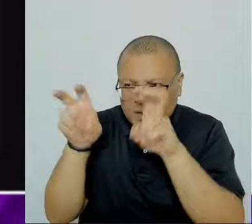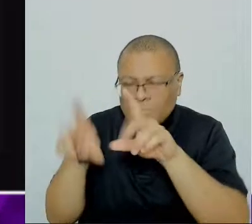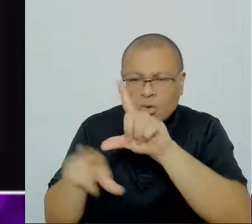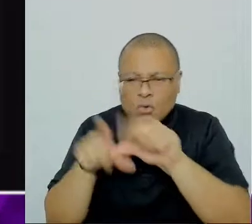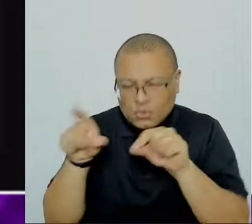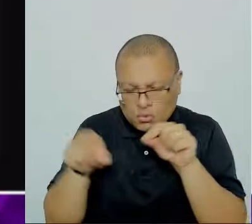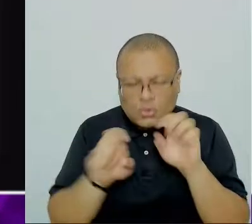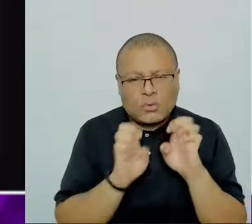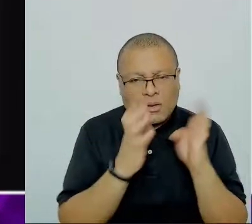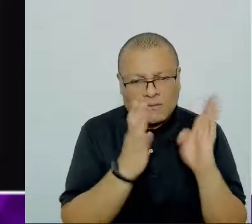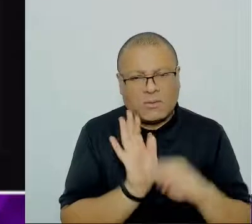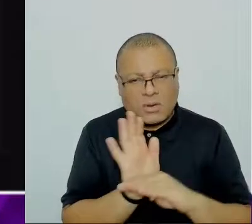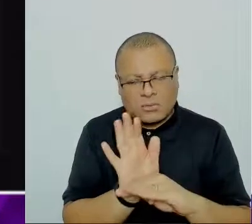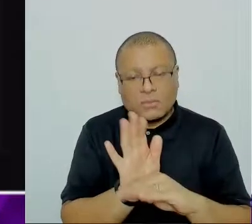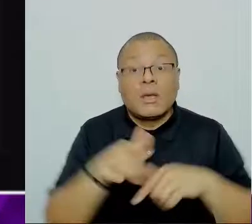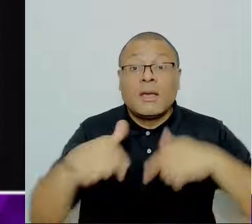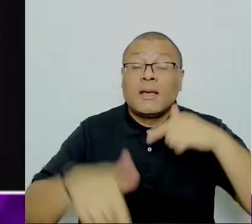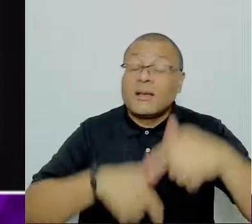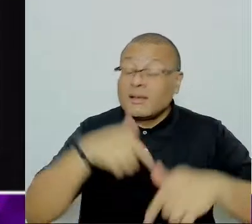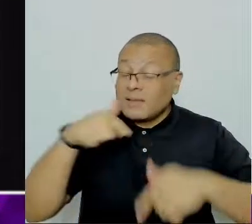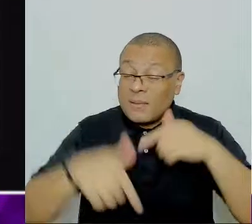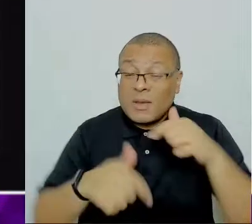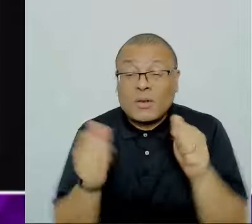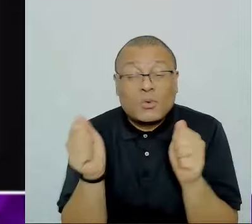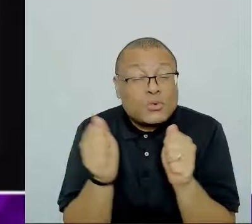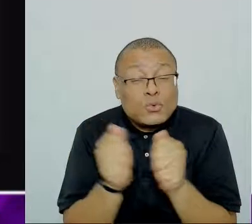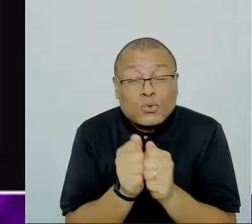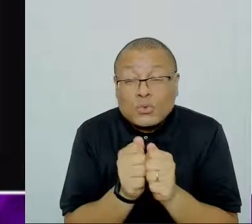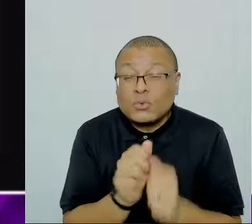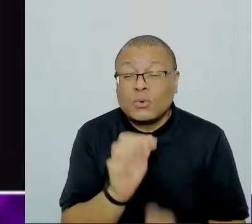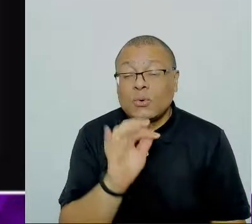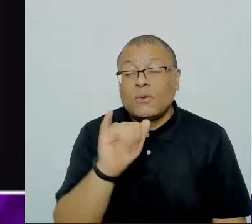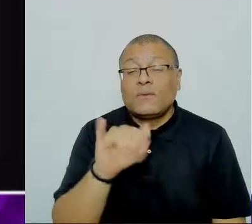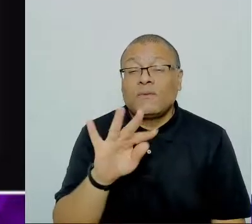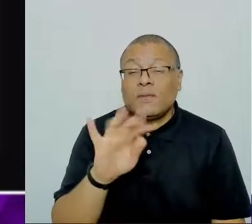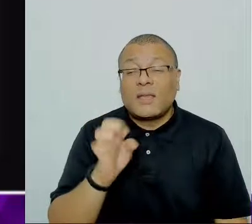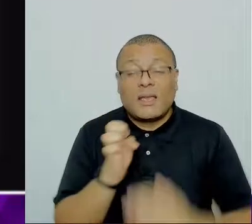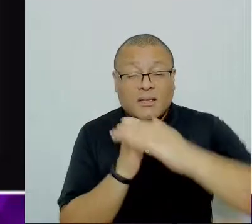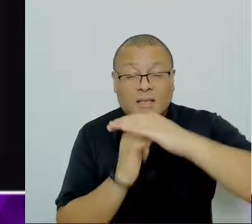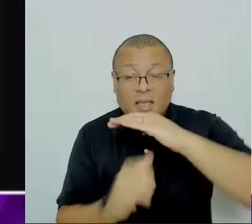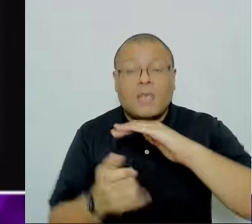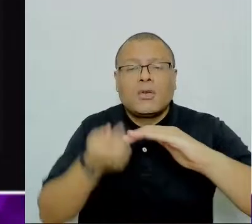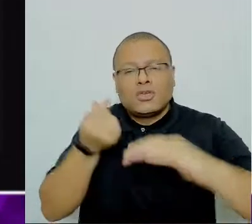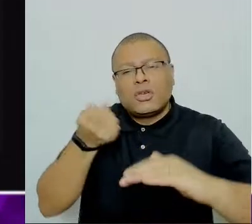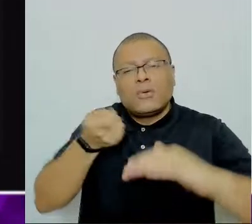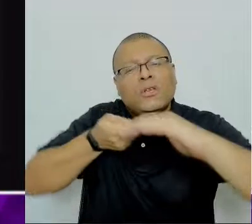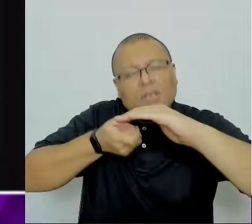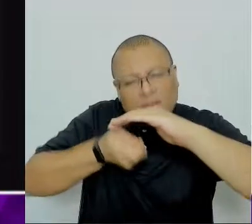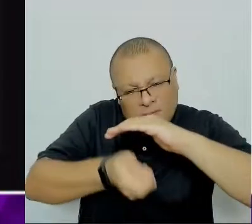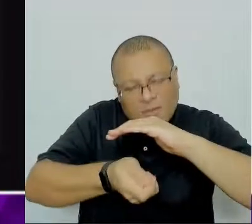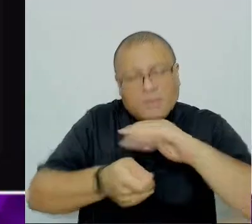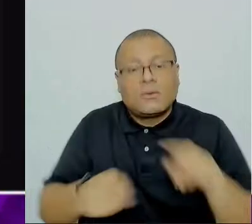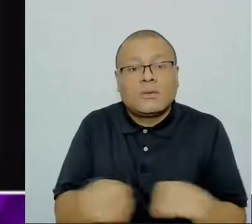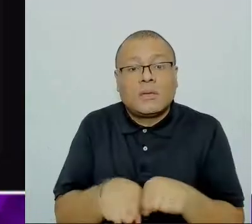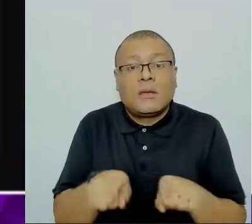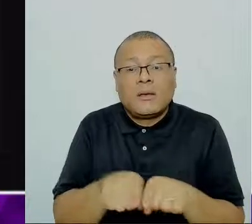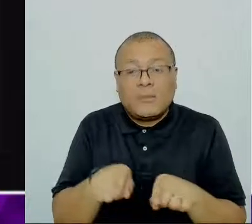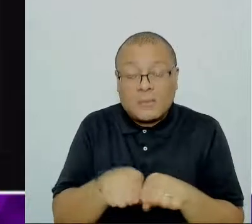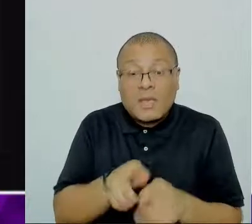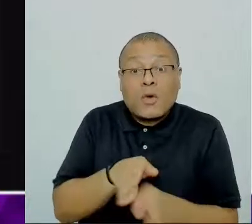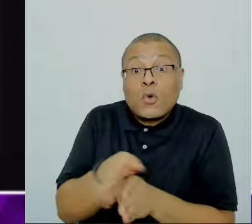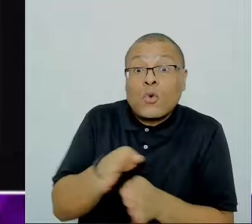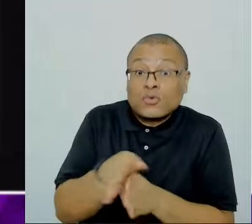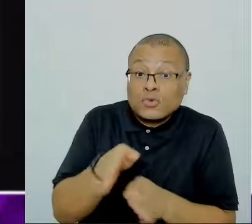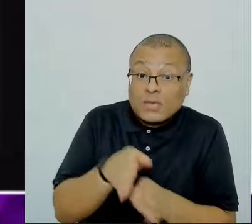também muito fortemente com as fintechs, startups em geral, sou investidor de startup, sou advisor também de algumas startups